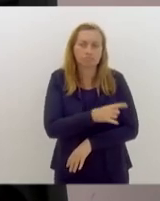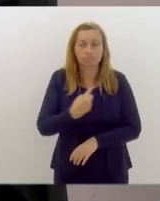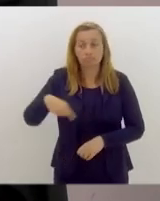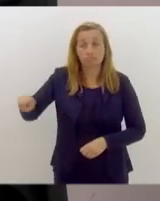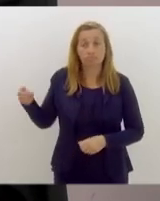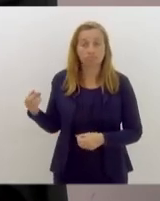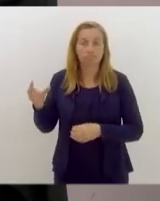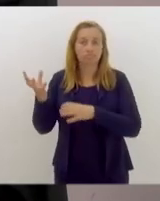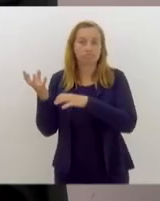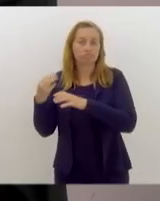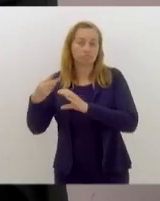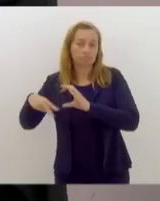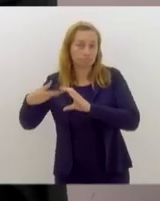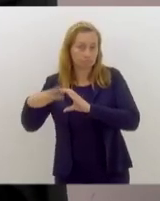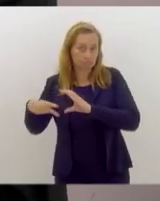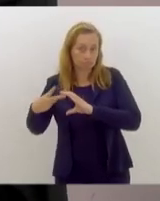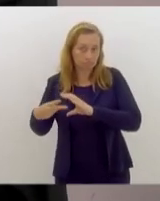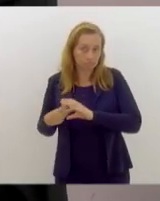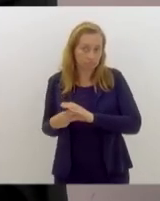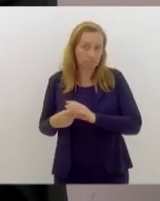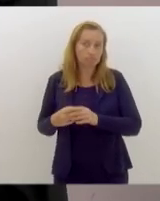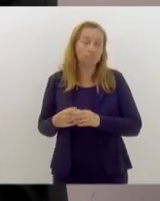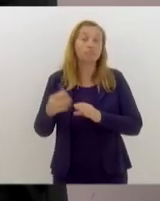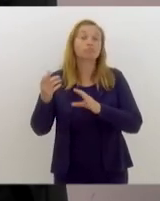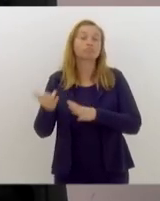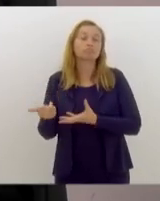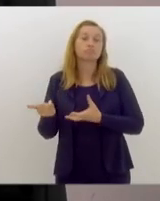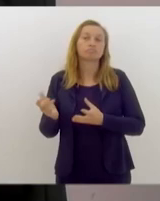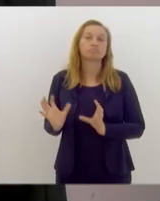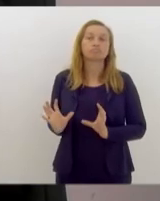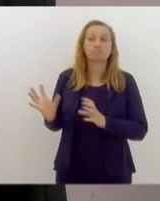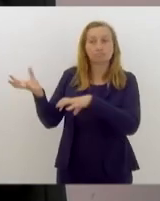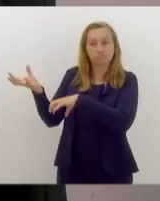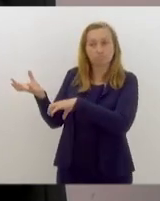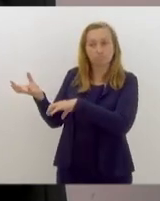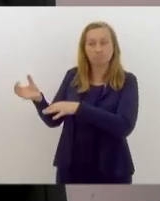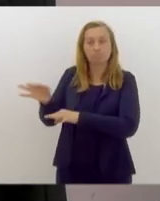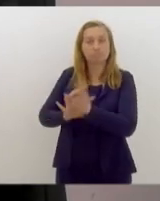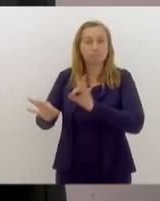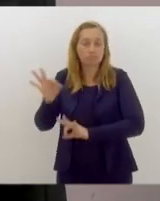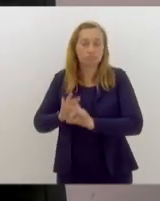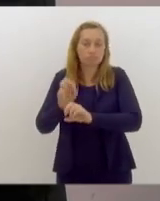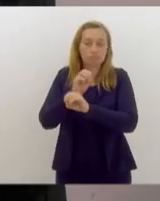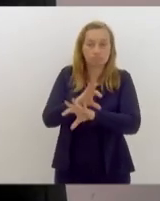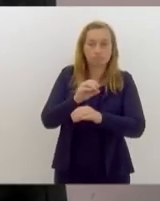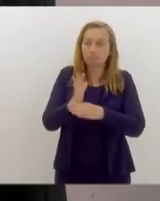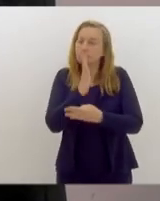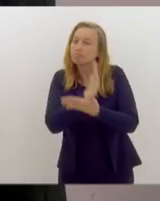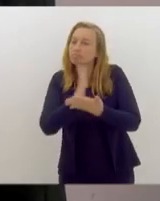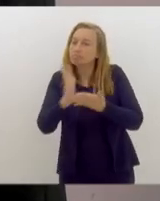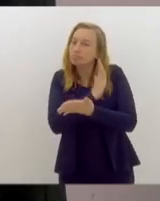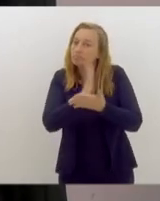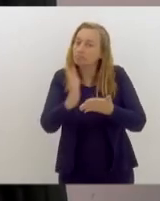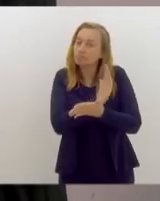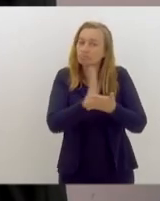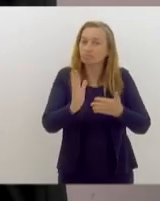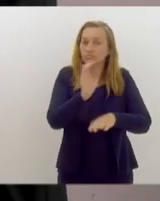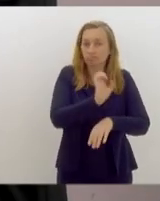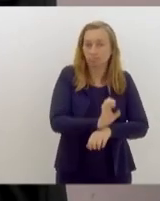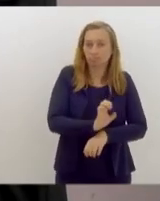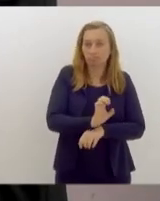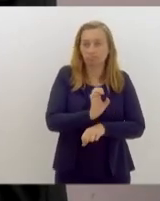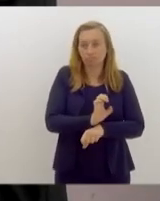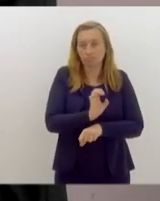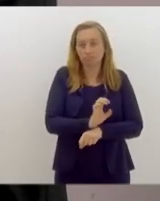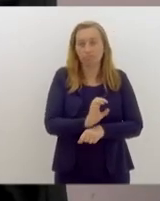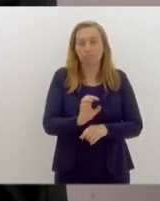Federal, audiência na Comissão de Educação da Câmara Federal, era para tratar de planos de educação de alguns estados chamados a fazer seus